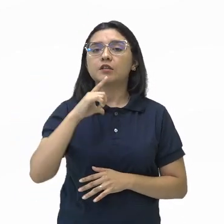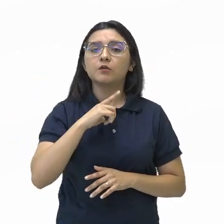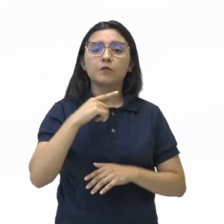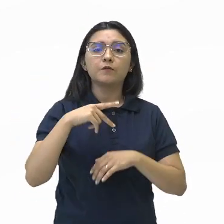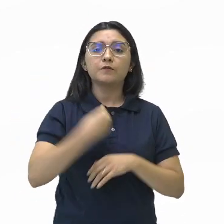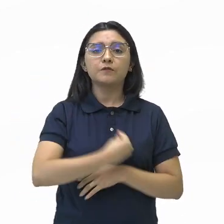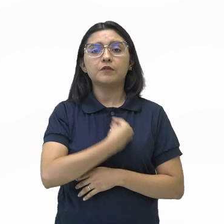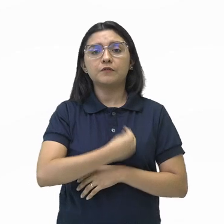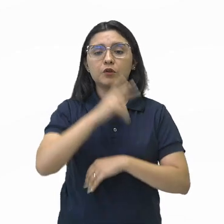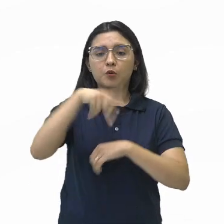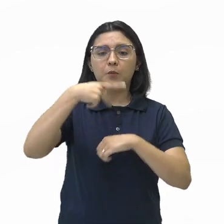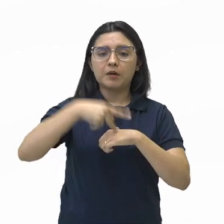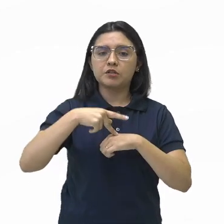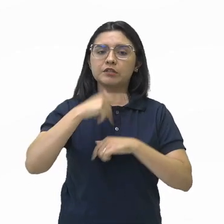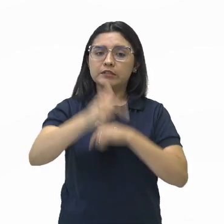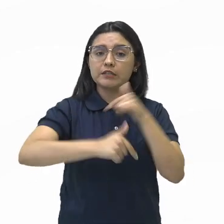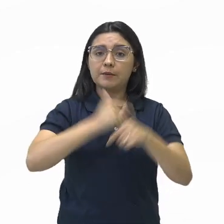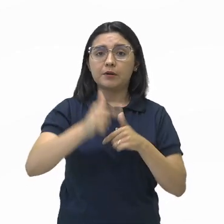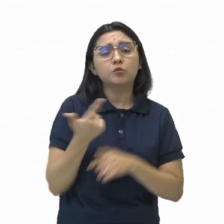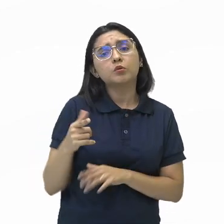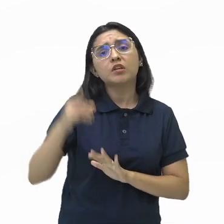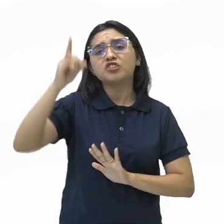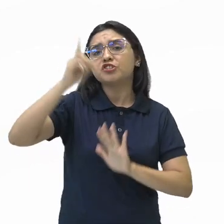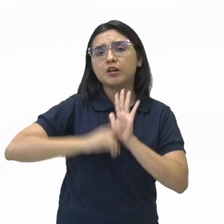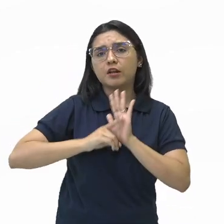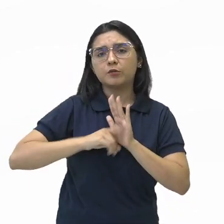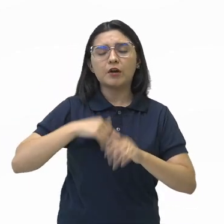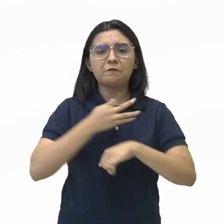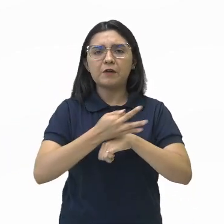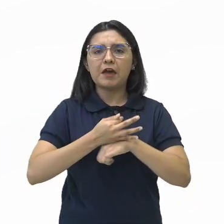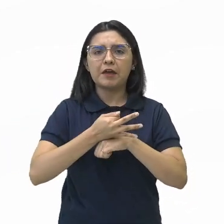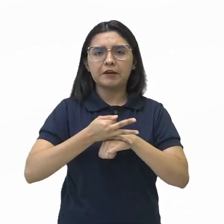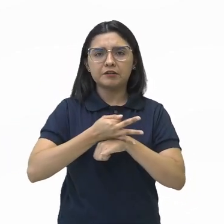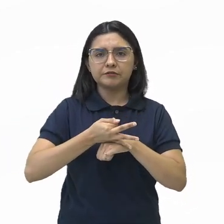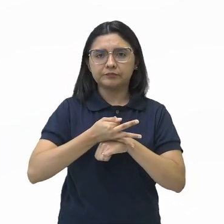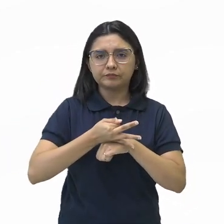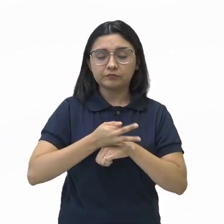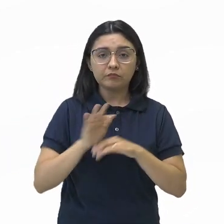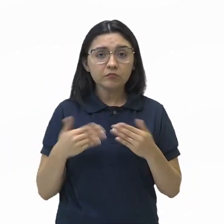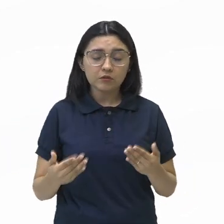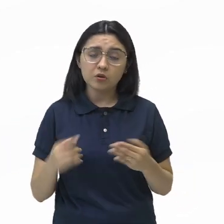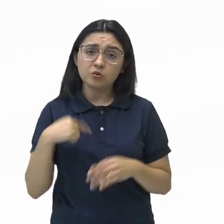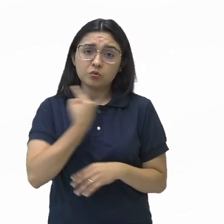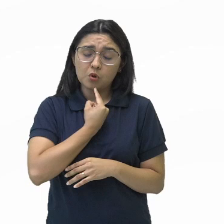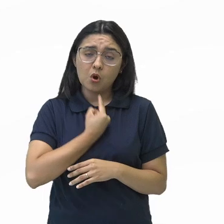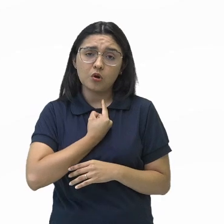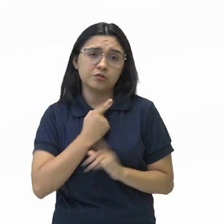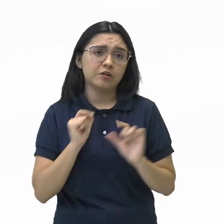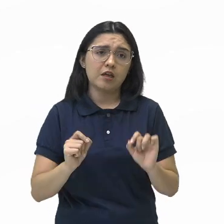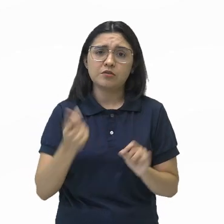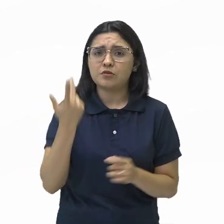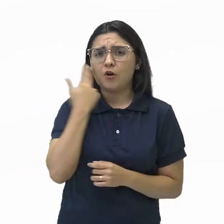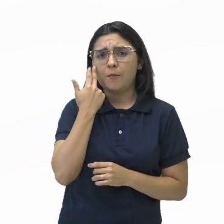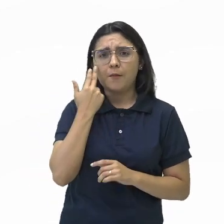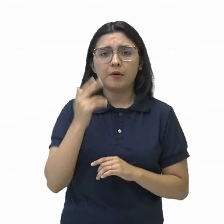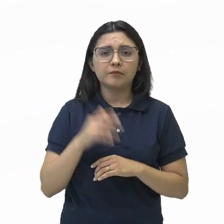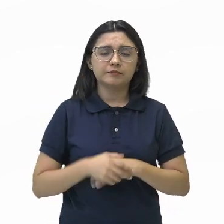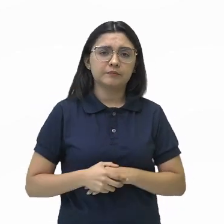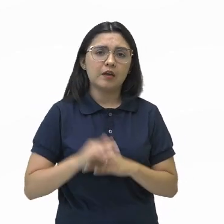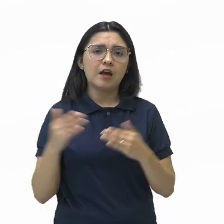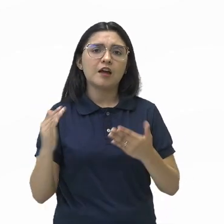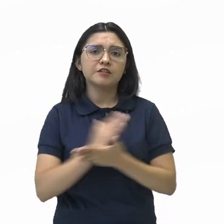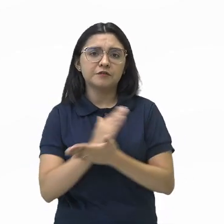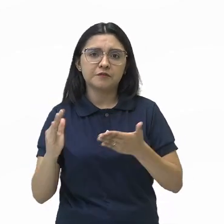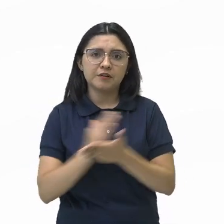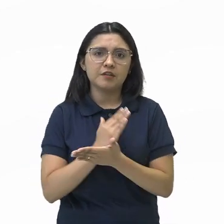país, trabalhar num país onde você não tem direito a férias. Uma coisa que pra gente já é uma coisa assim que, mesmo o período de